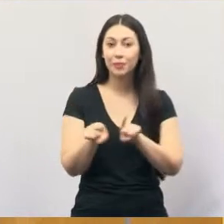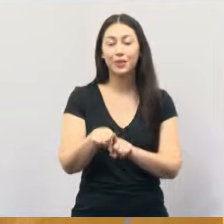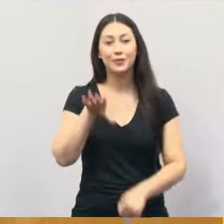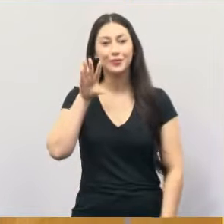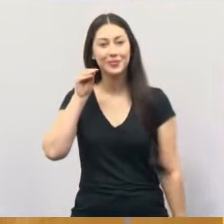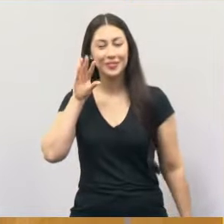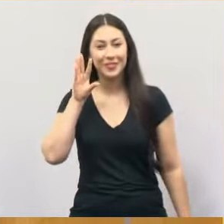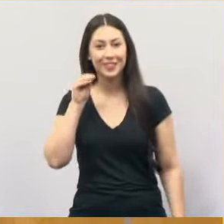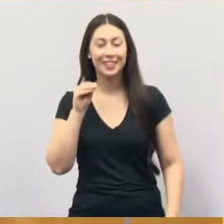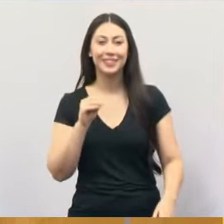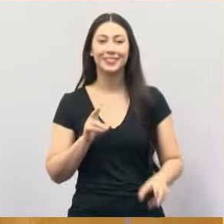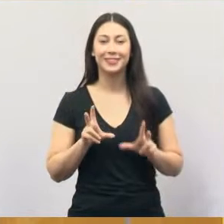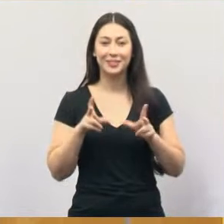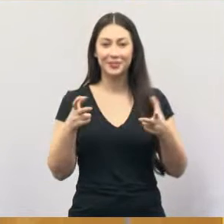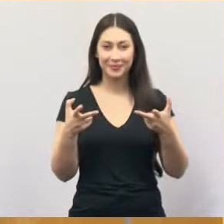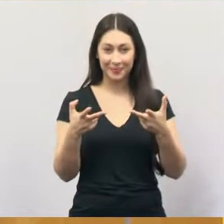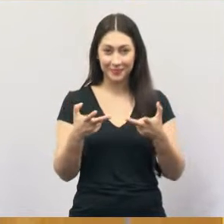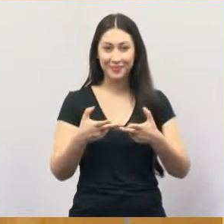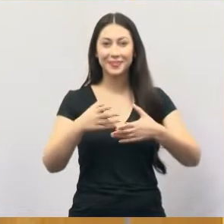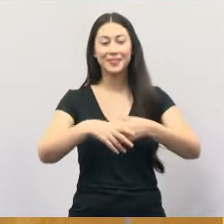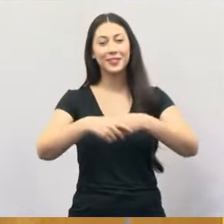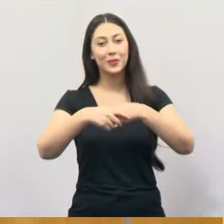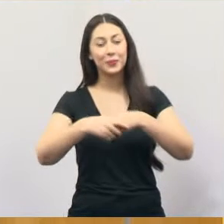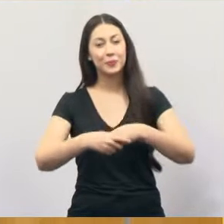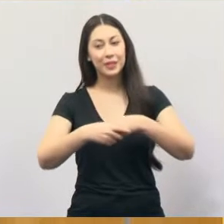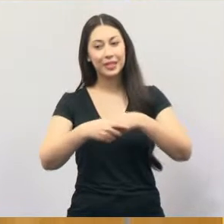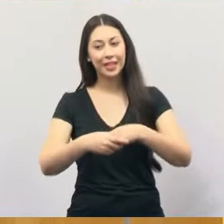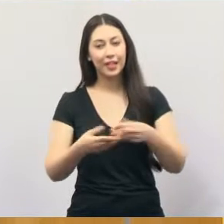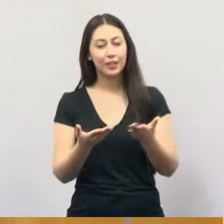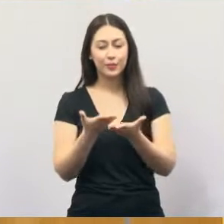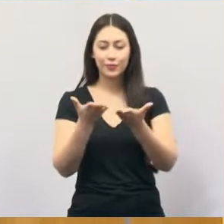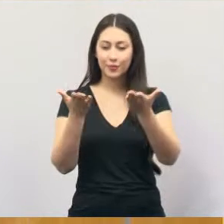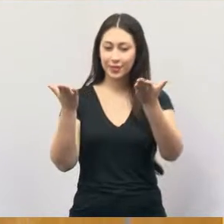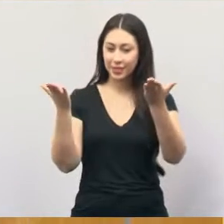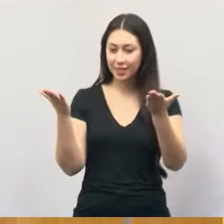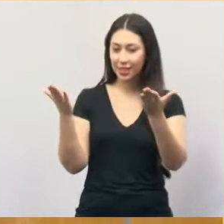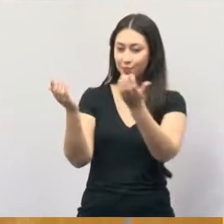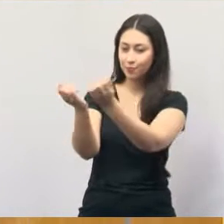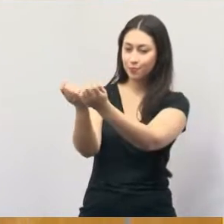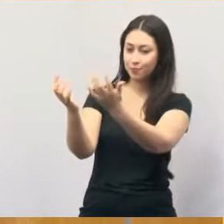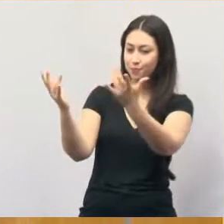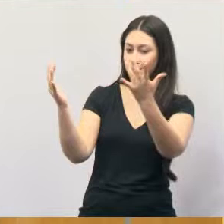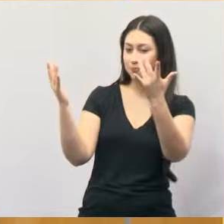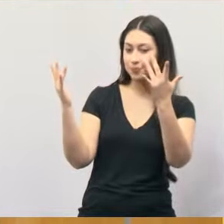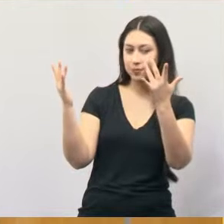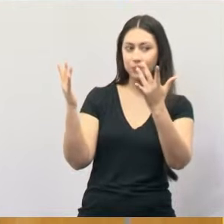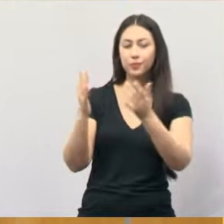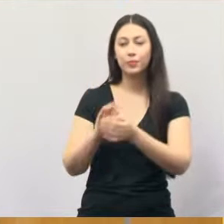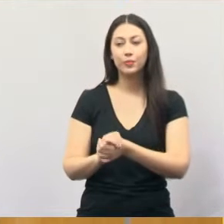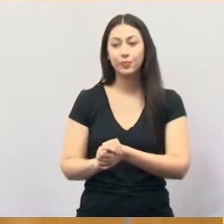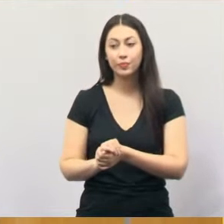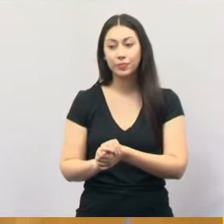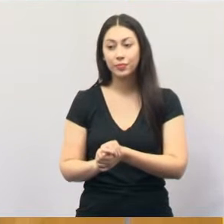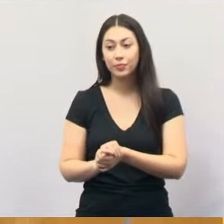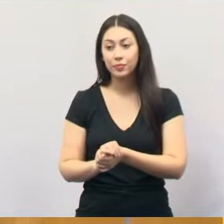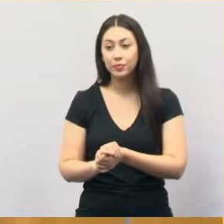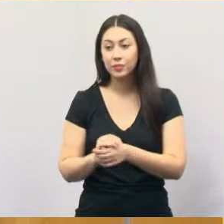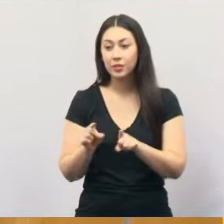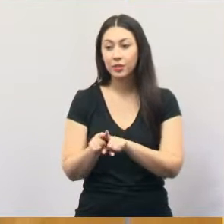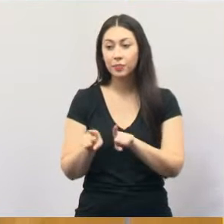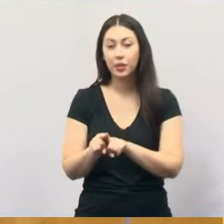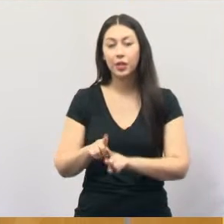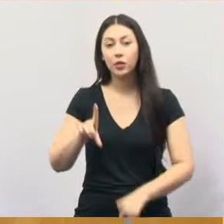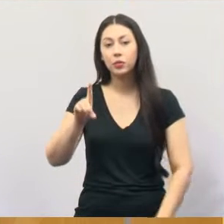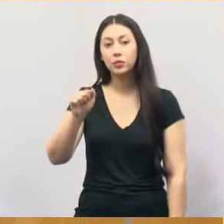funcionários da casa, cumprimentar vocês que estão aqui nas galerias, como do seu Cláudio, do nosso